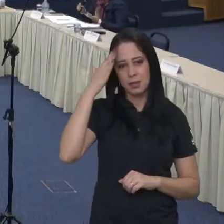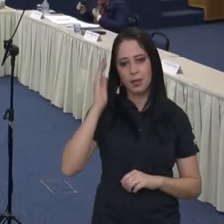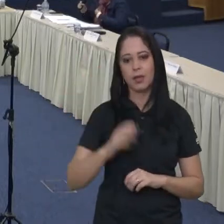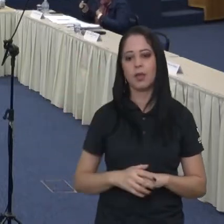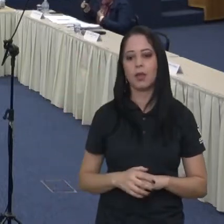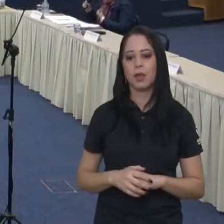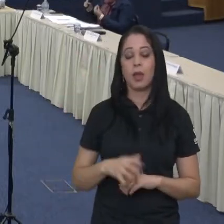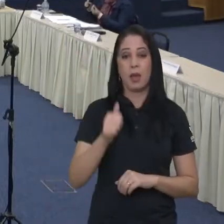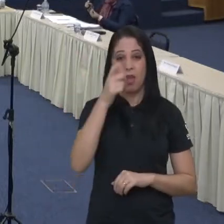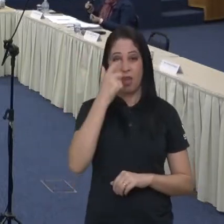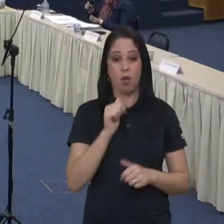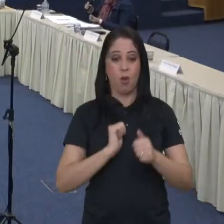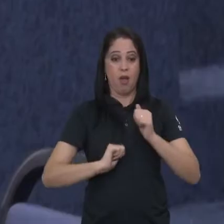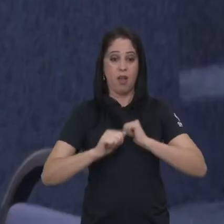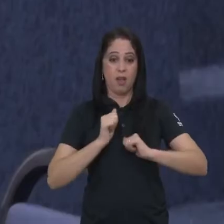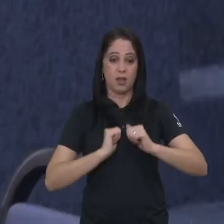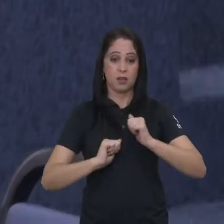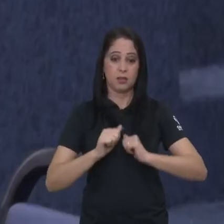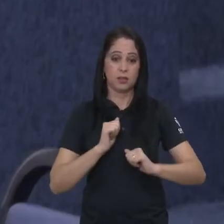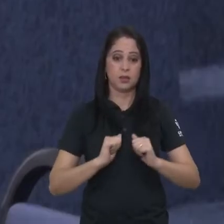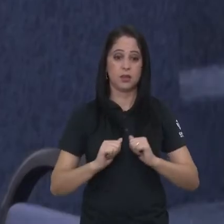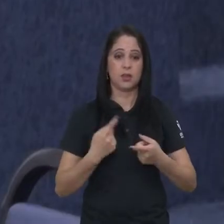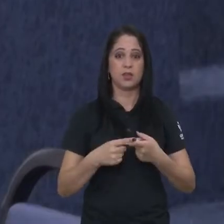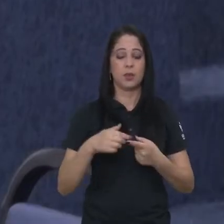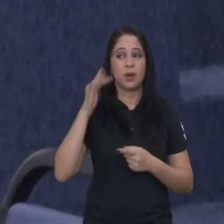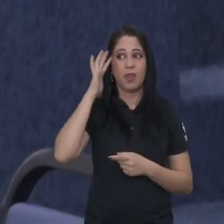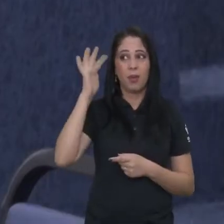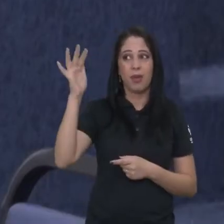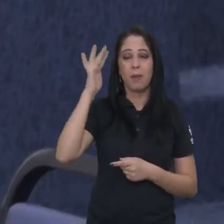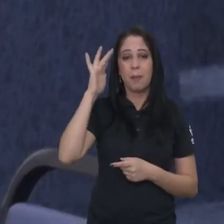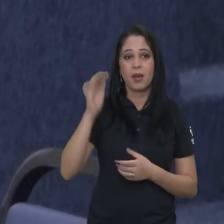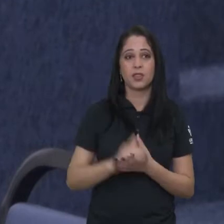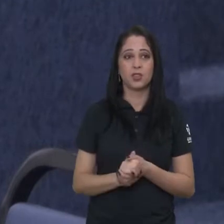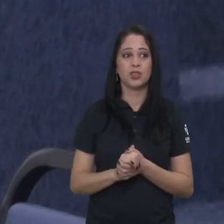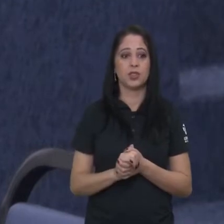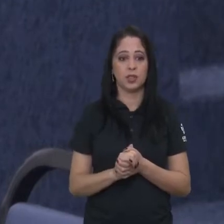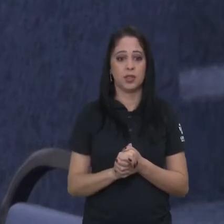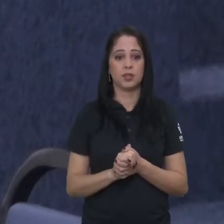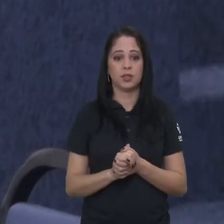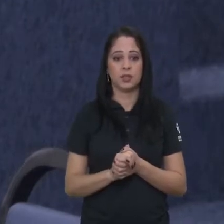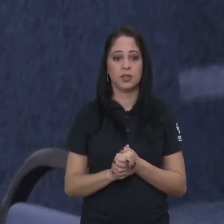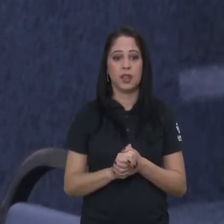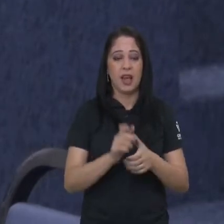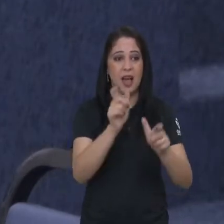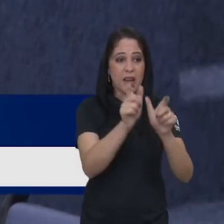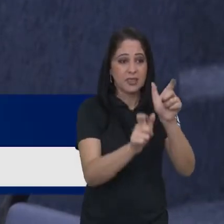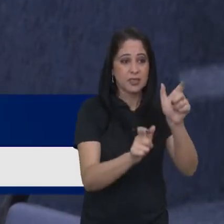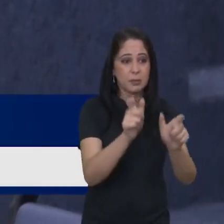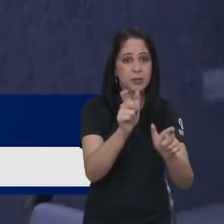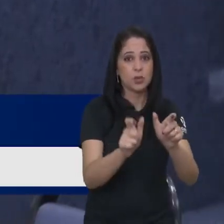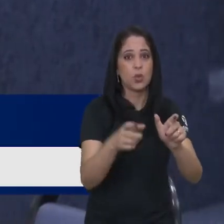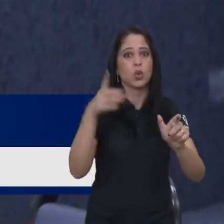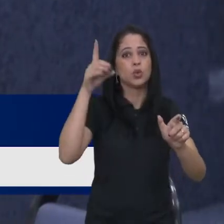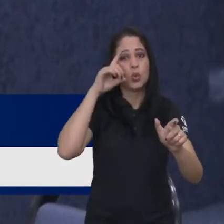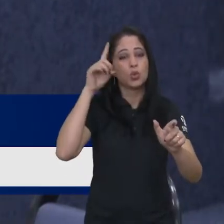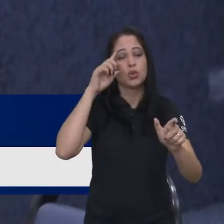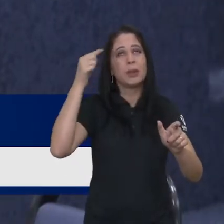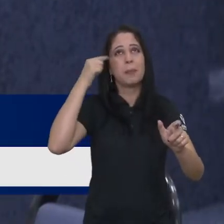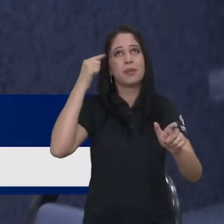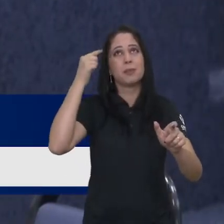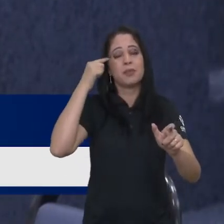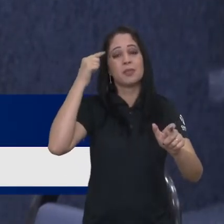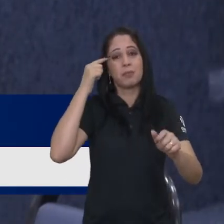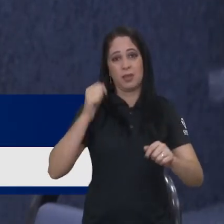pouco até, mas eu já fico ansiosa. Eu imagino os moradores que passam isso diariamente e quem luta por isso